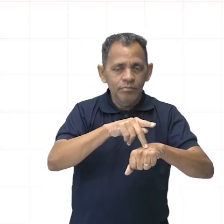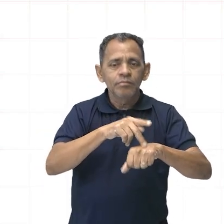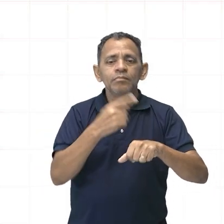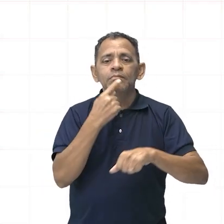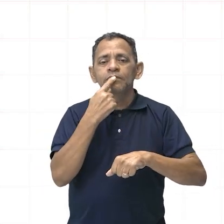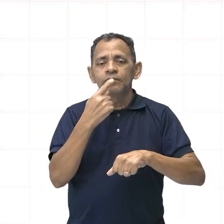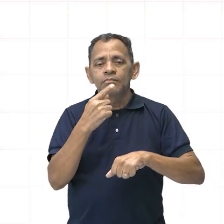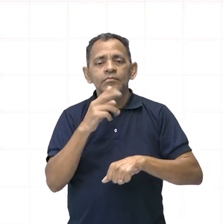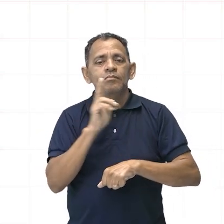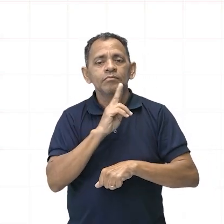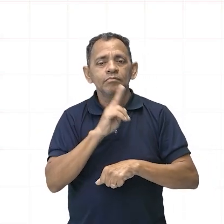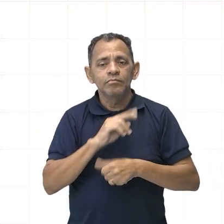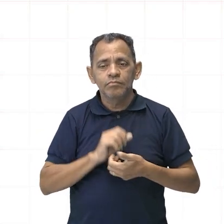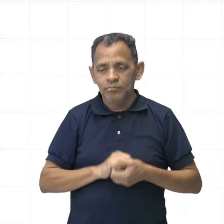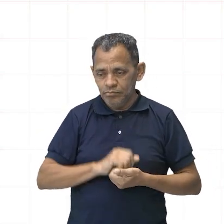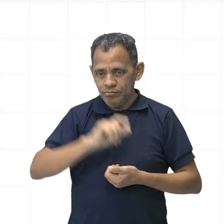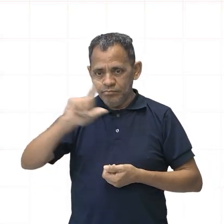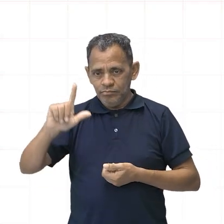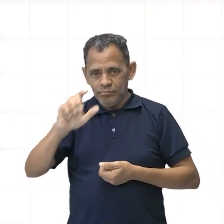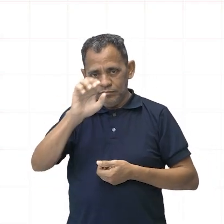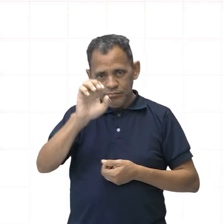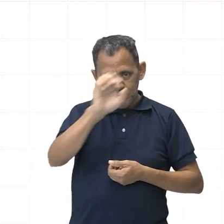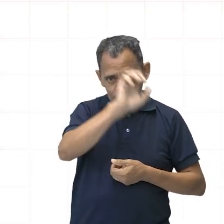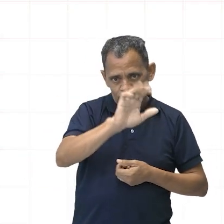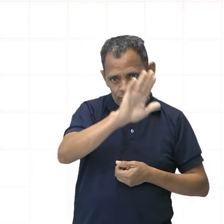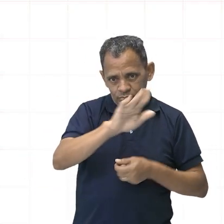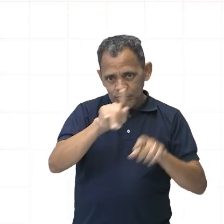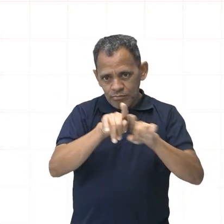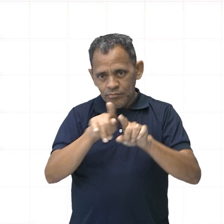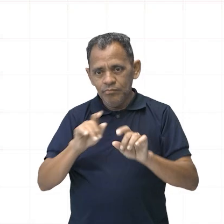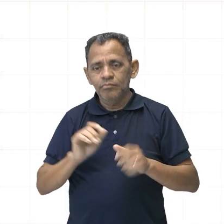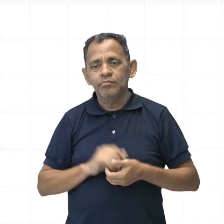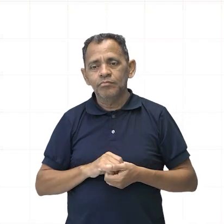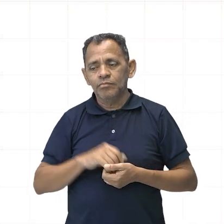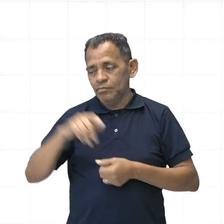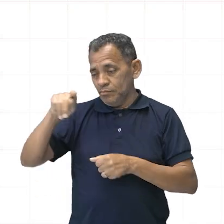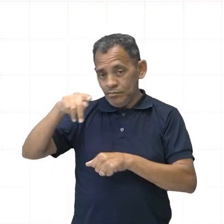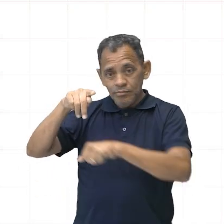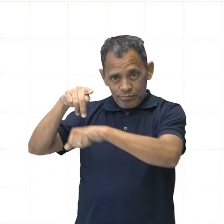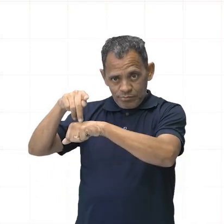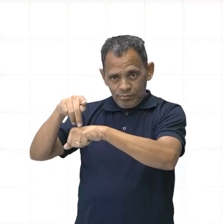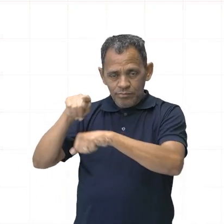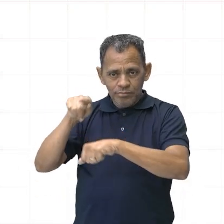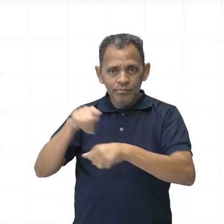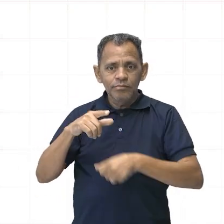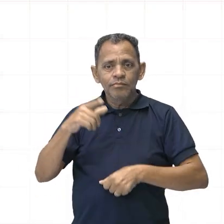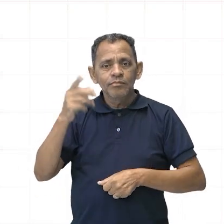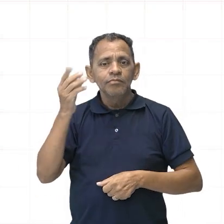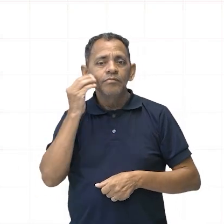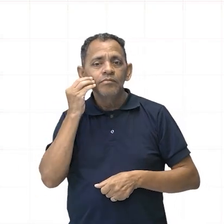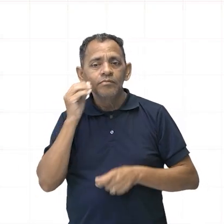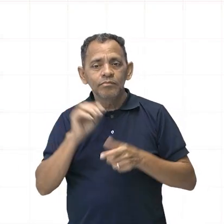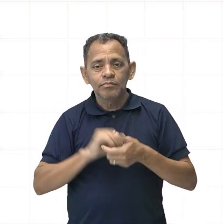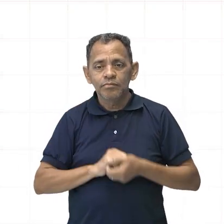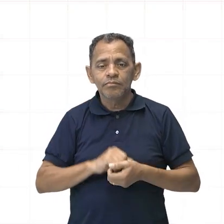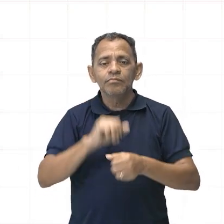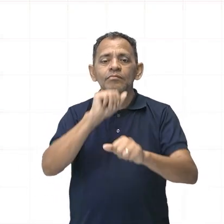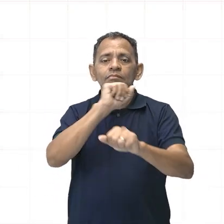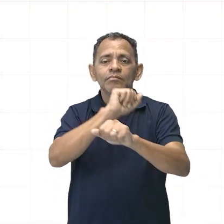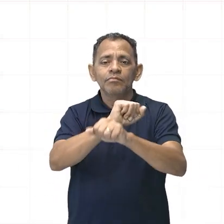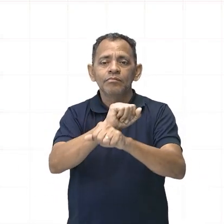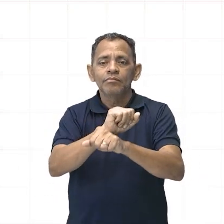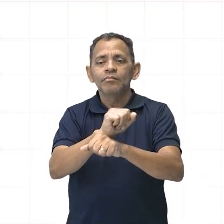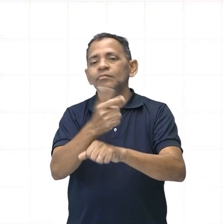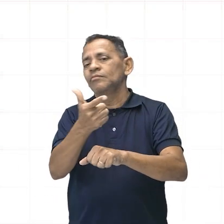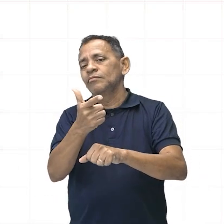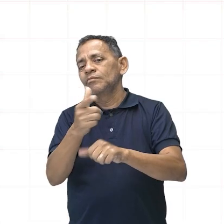do leste europeu, tá, gente? Ele acaba também tentando frear para que não tenha tanto contato